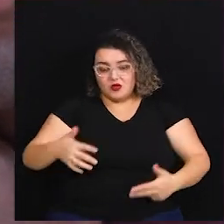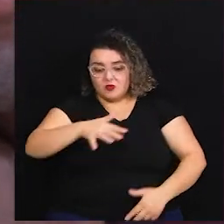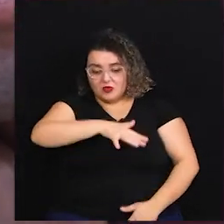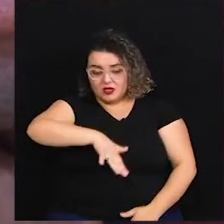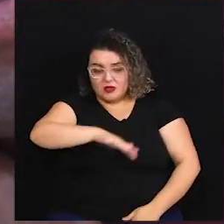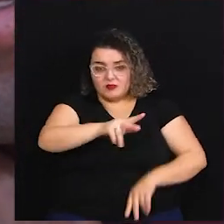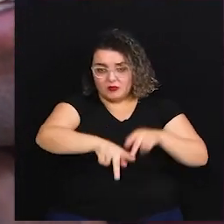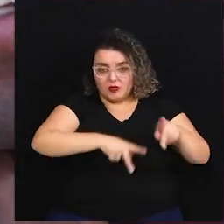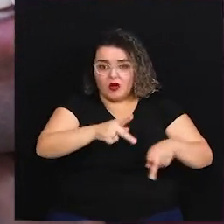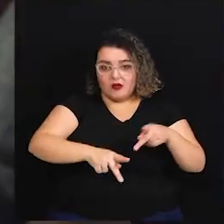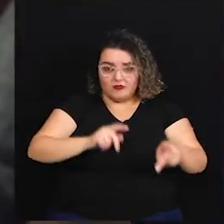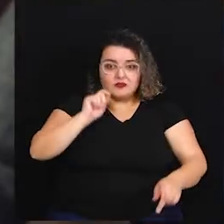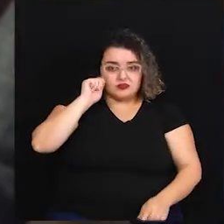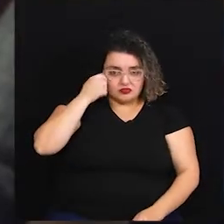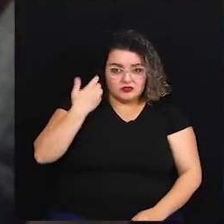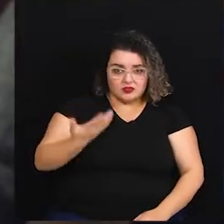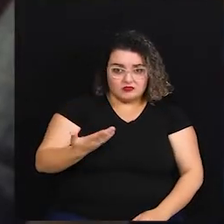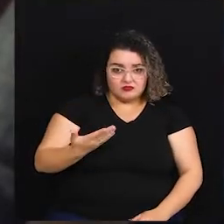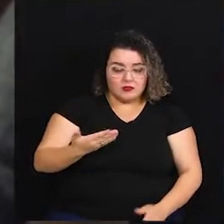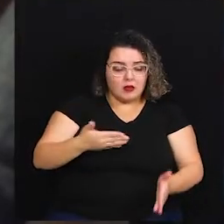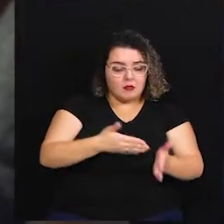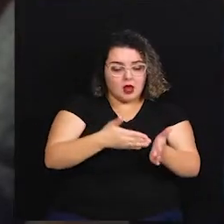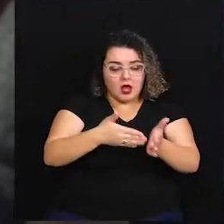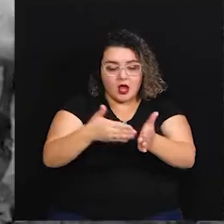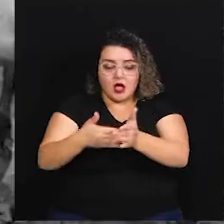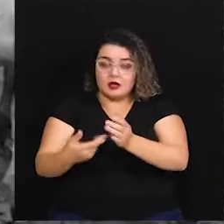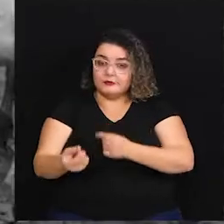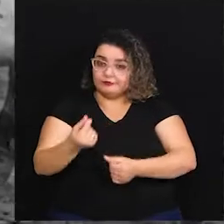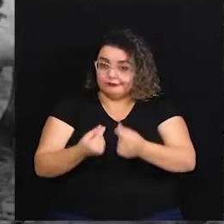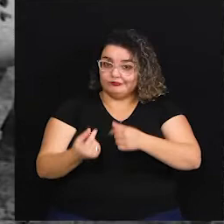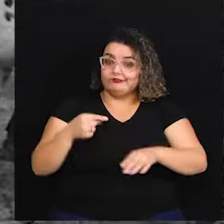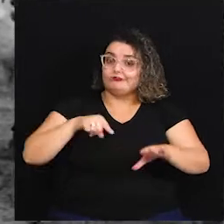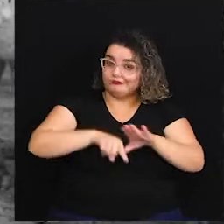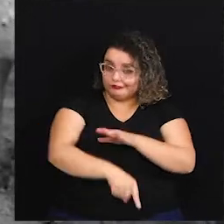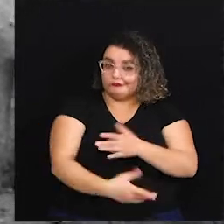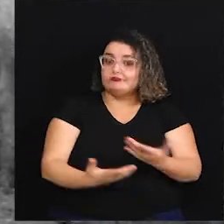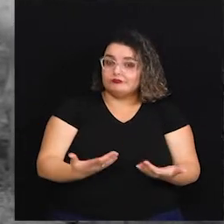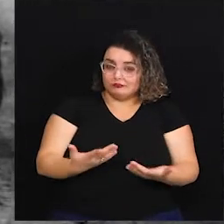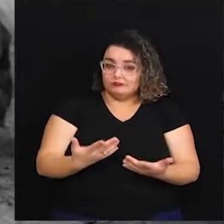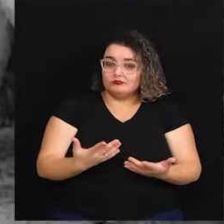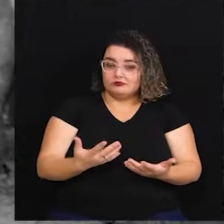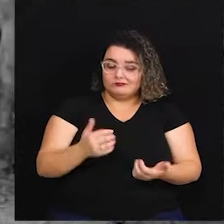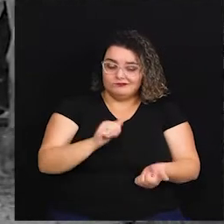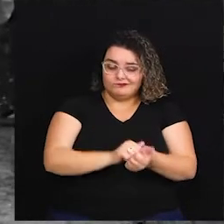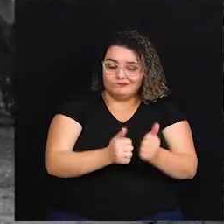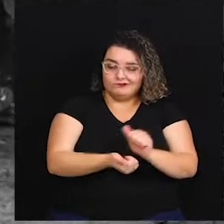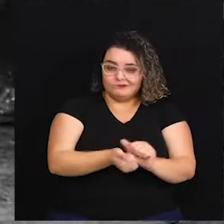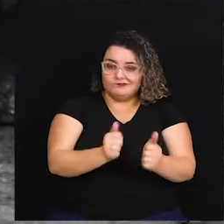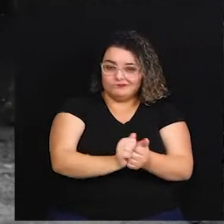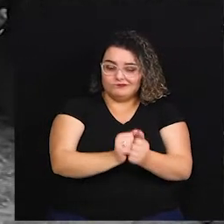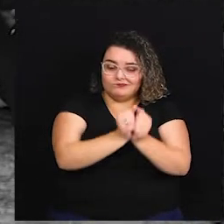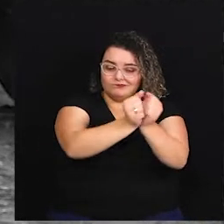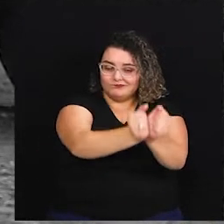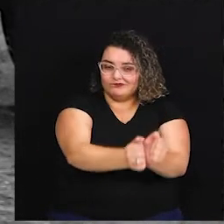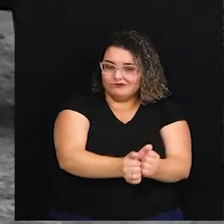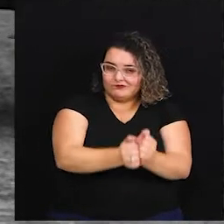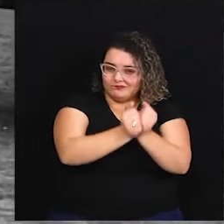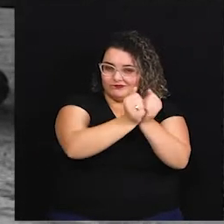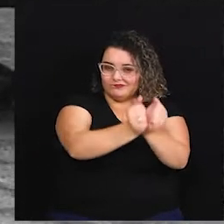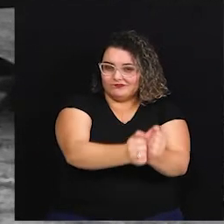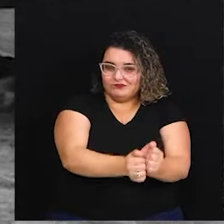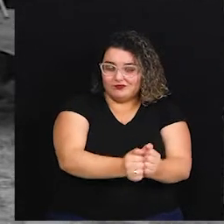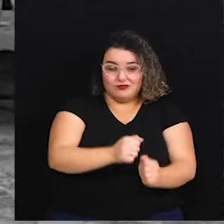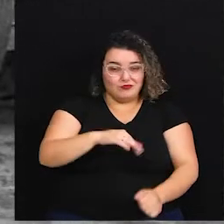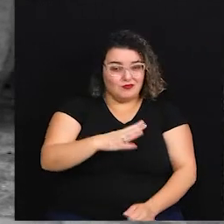essa população vão além de mera barreira econômica. A questão é mais profunda e remonta ao período